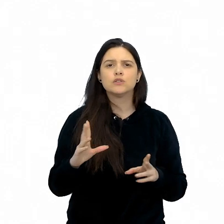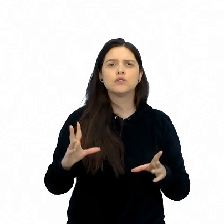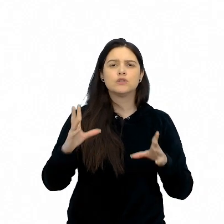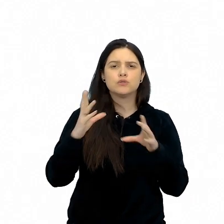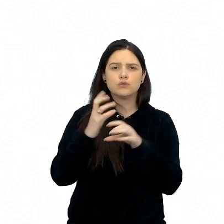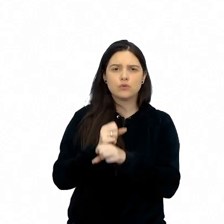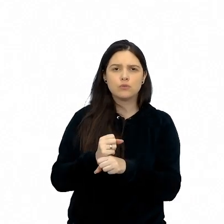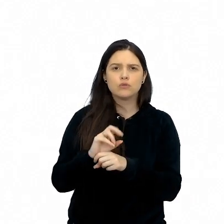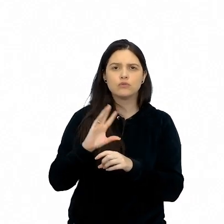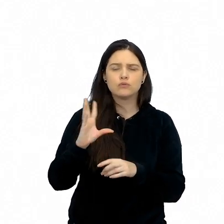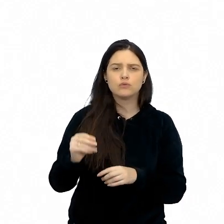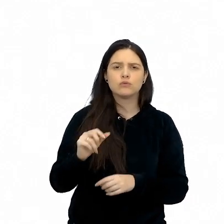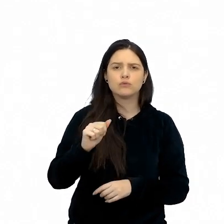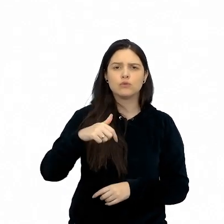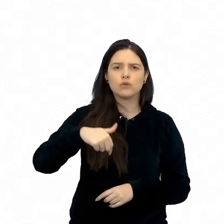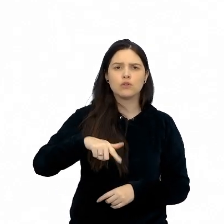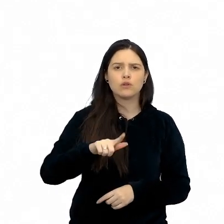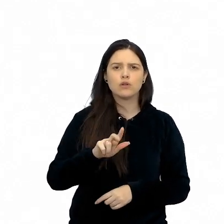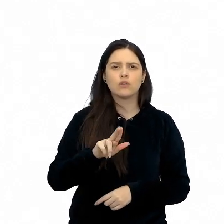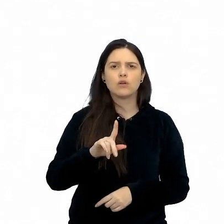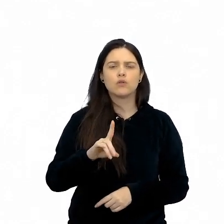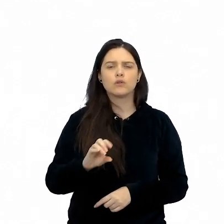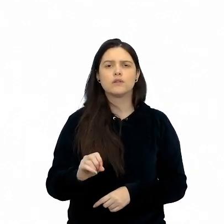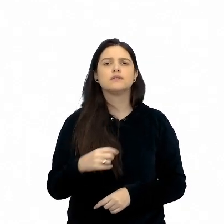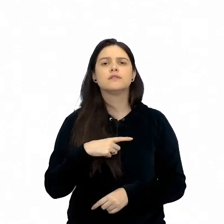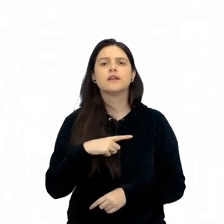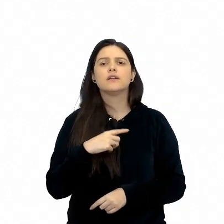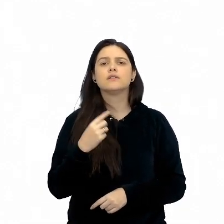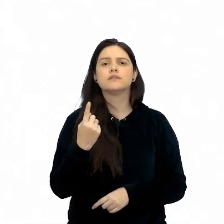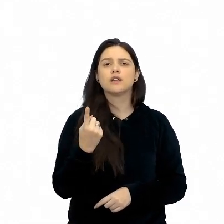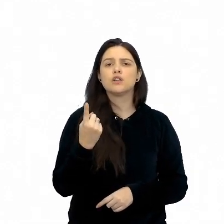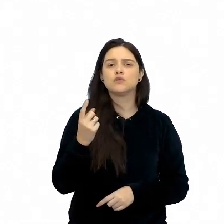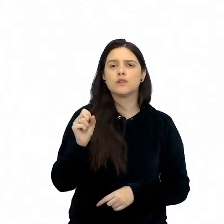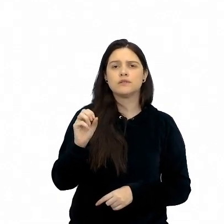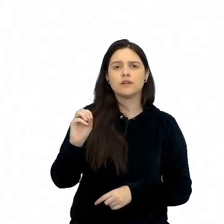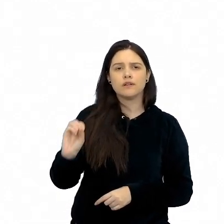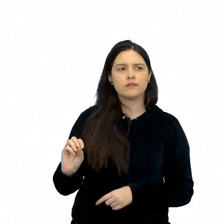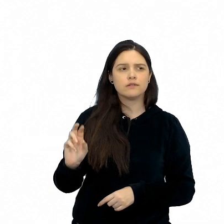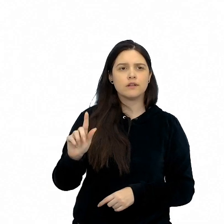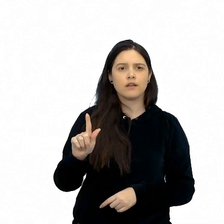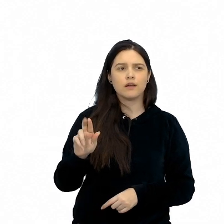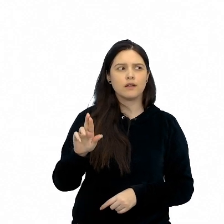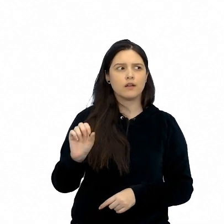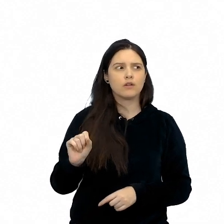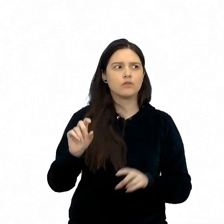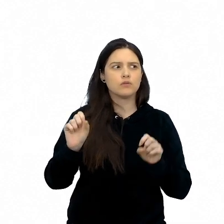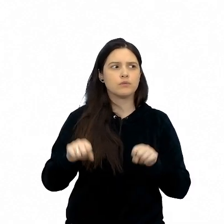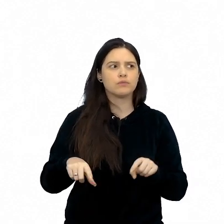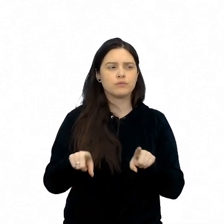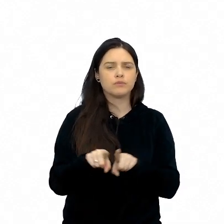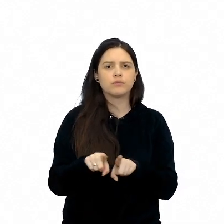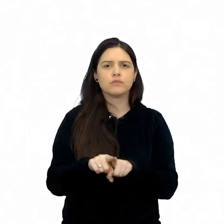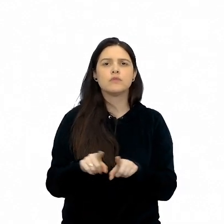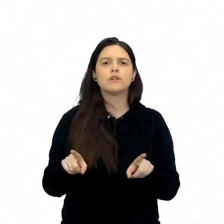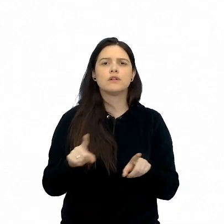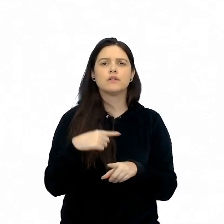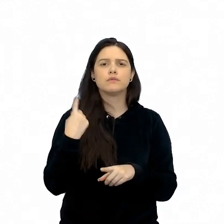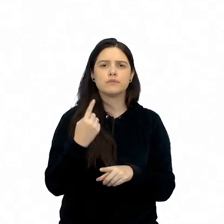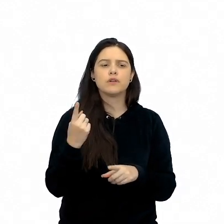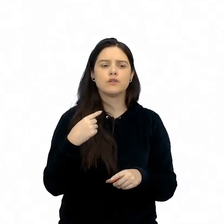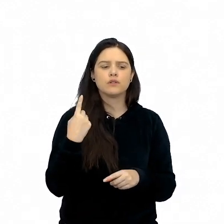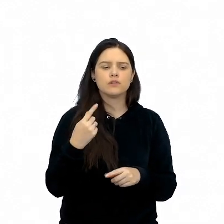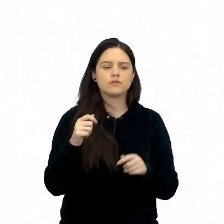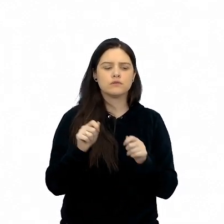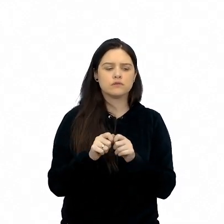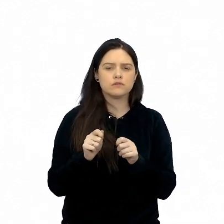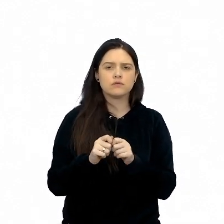os ângulos de um triângulo dá 180 graus, se eu já tenho 90, os outros 2 só podem ser quanto? 90 para nós. Então, nem